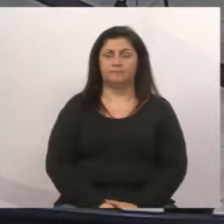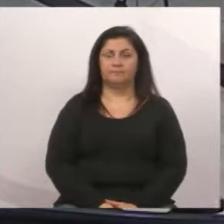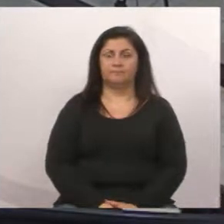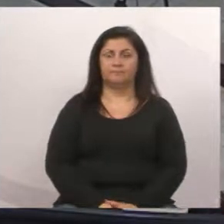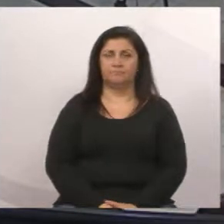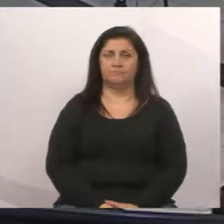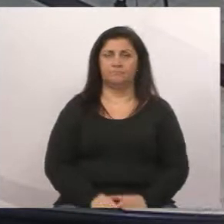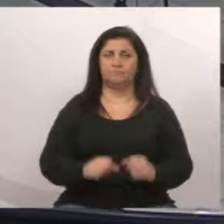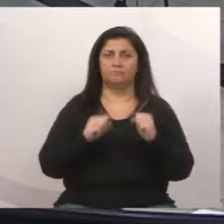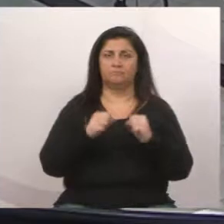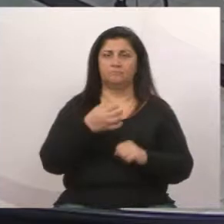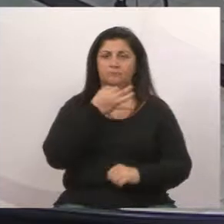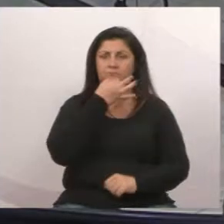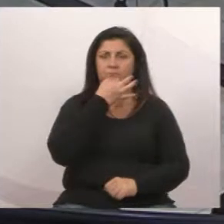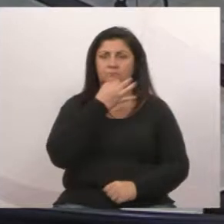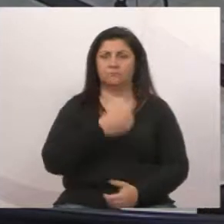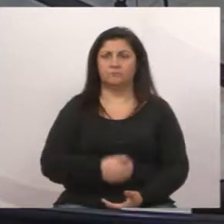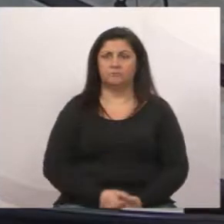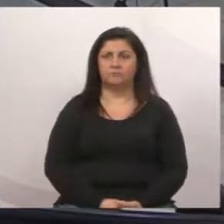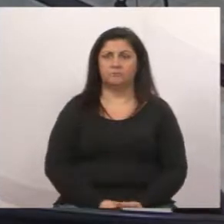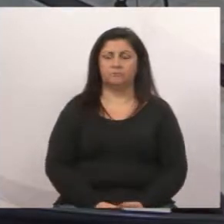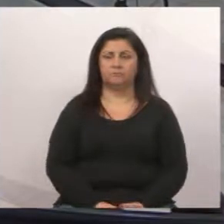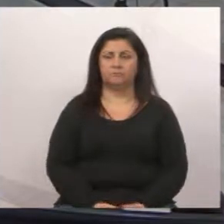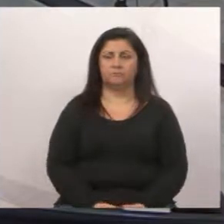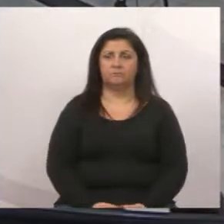O projeto está em discussão.